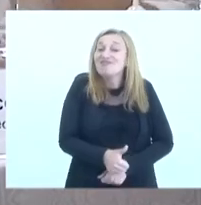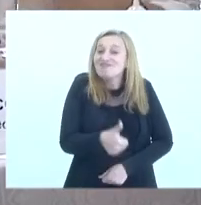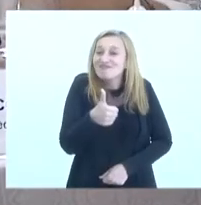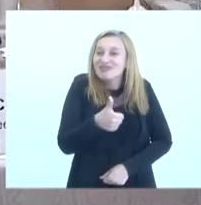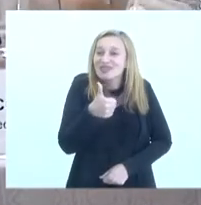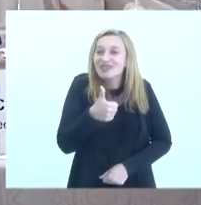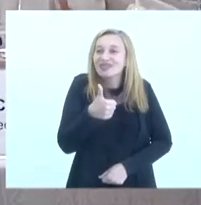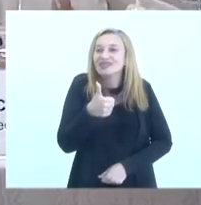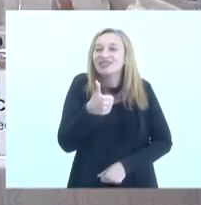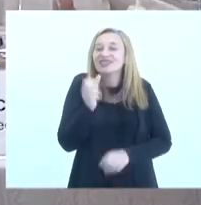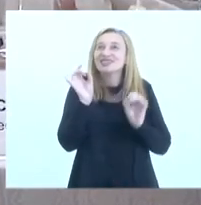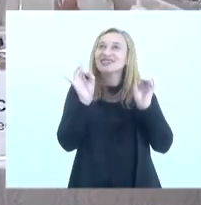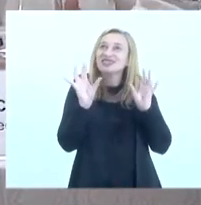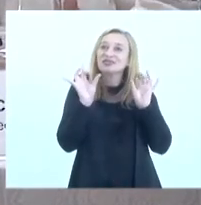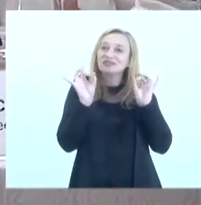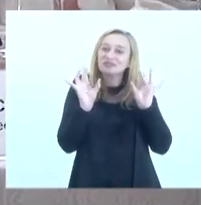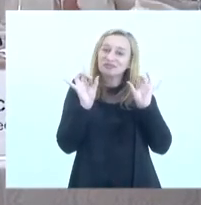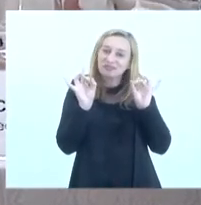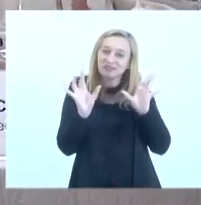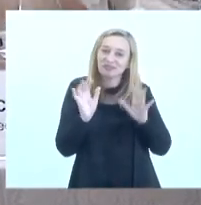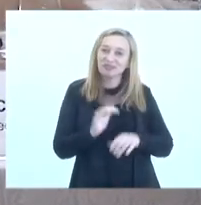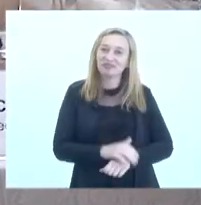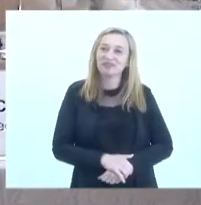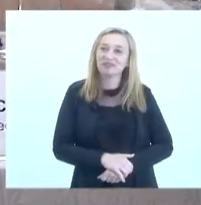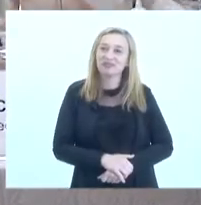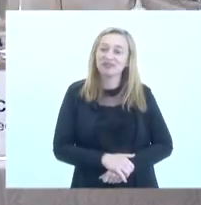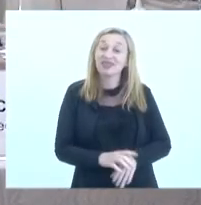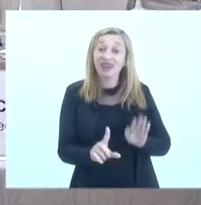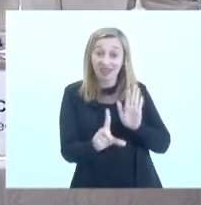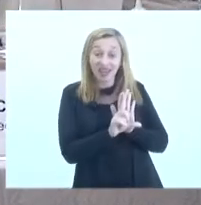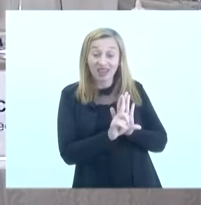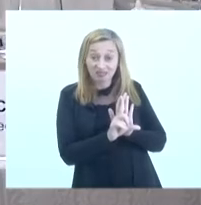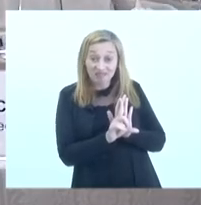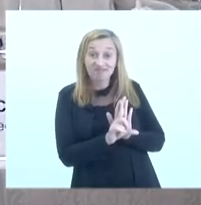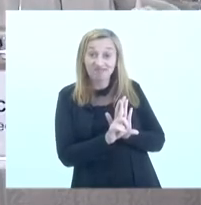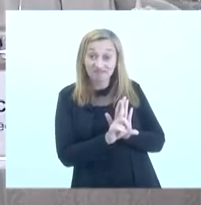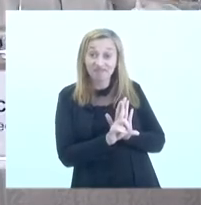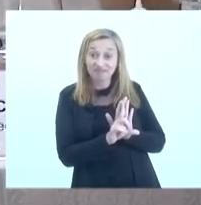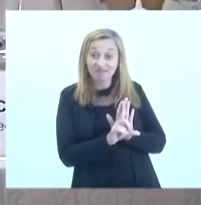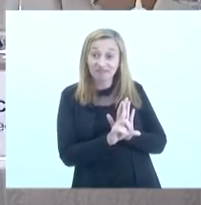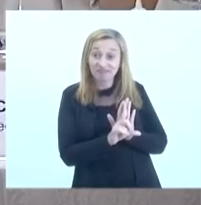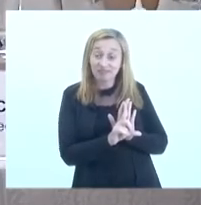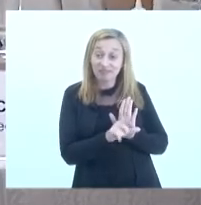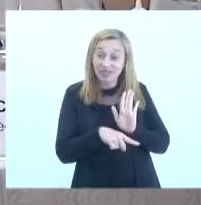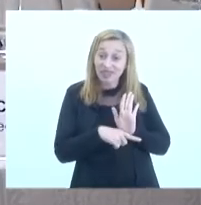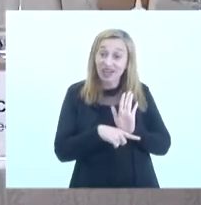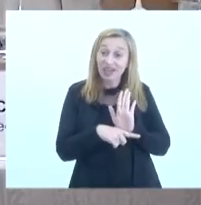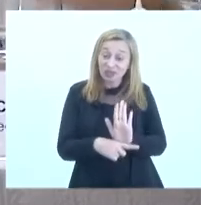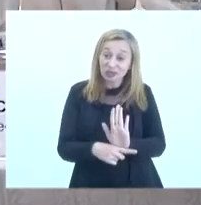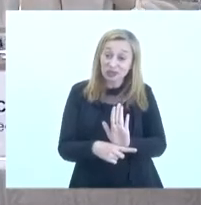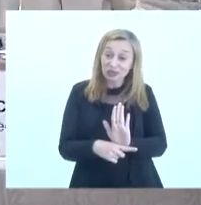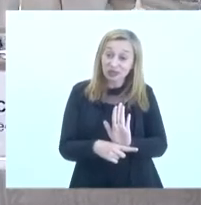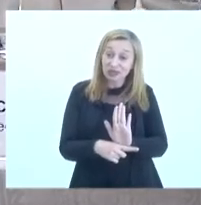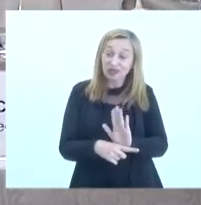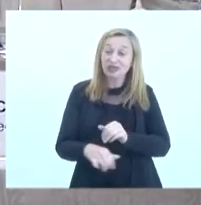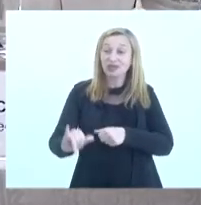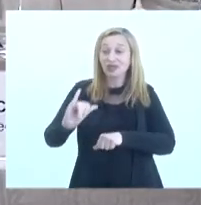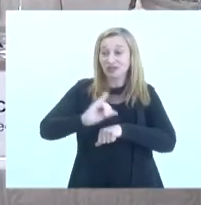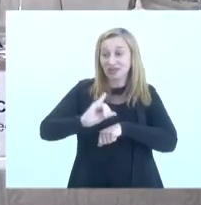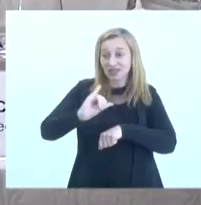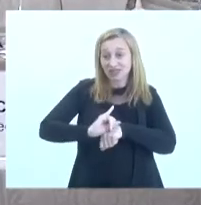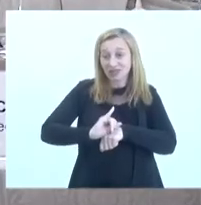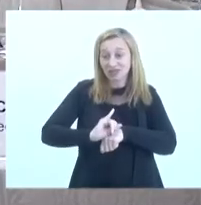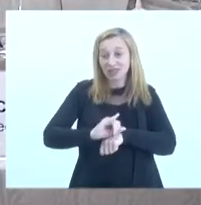primeiramente, em especial, a lei que beneficiou Walter Redondo e